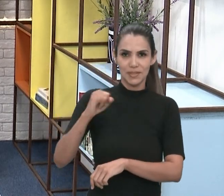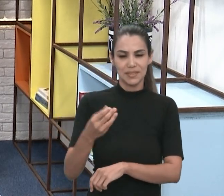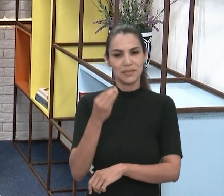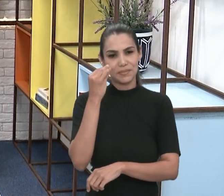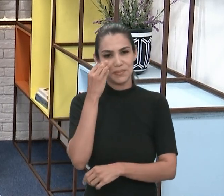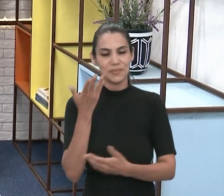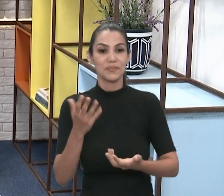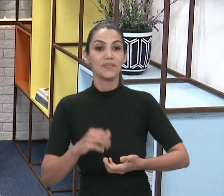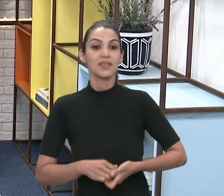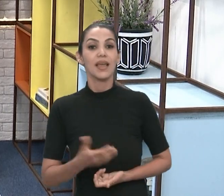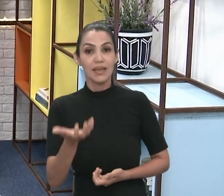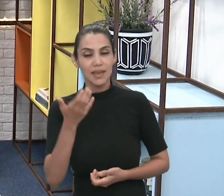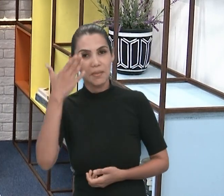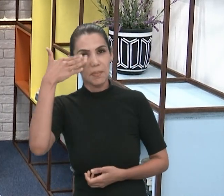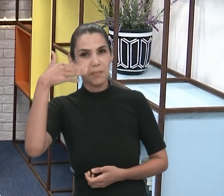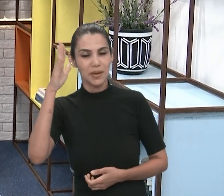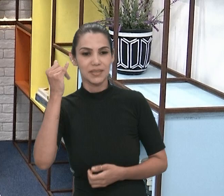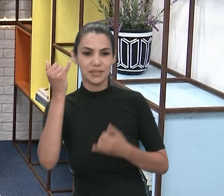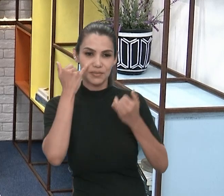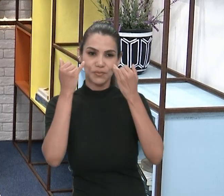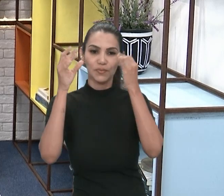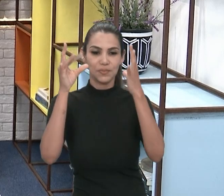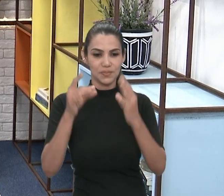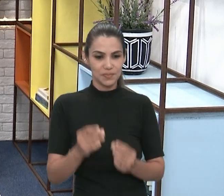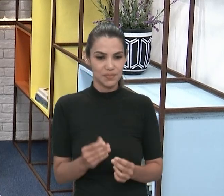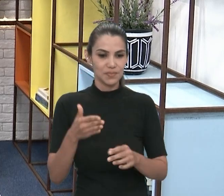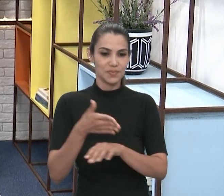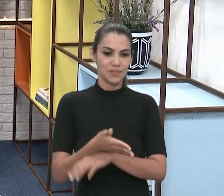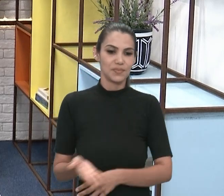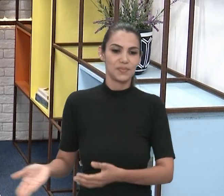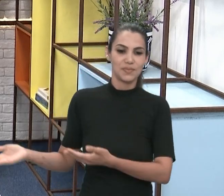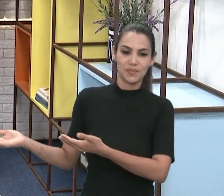para saber mais informações, acesse